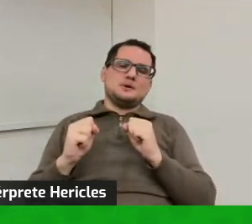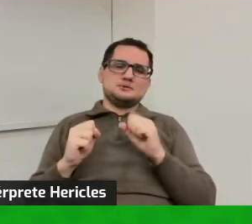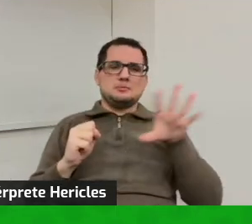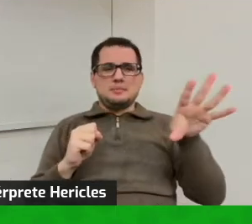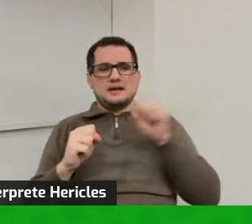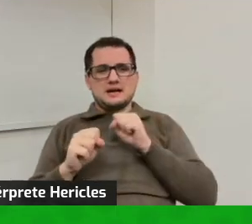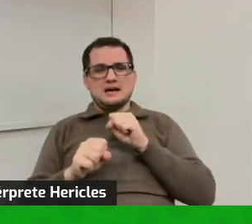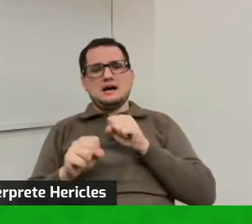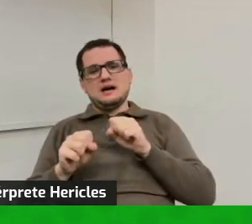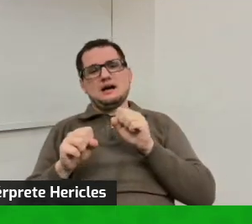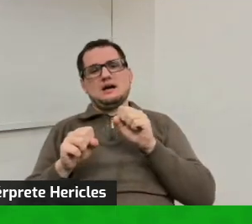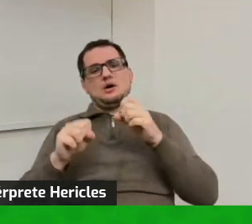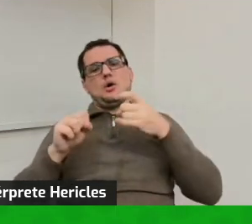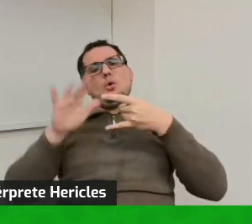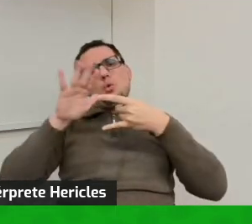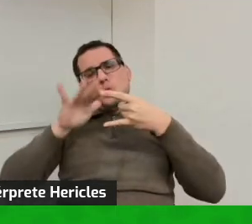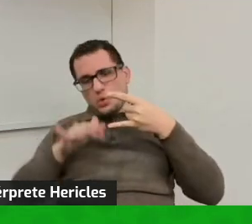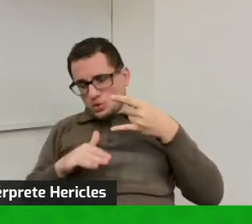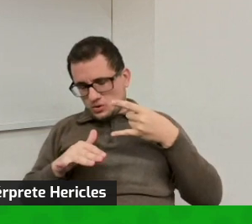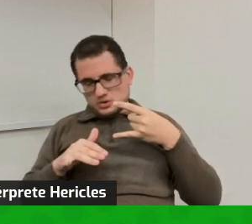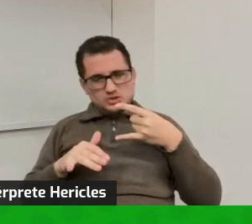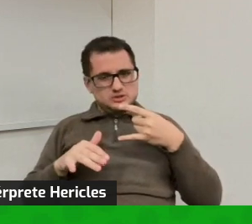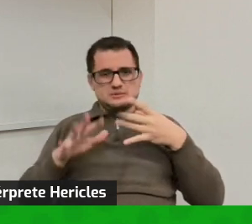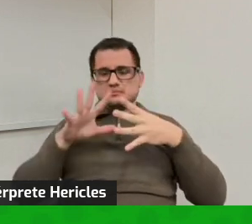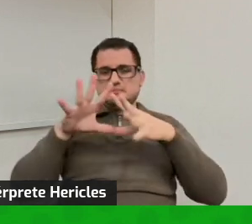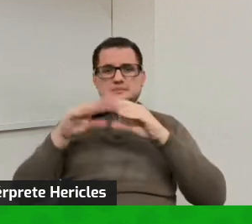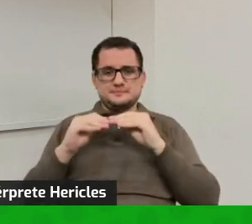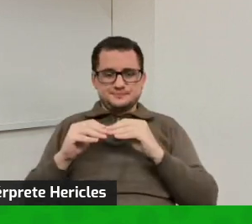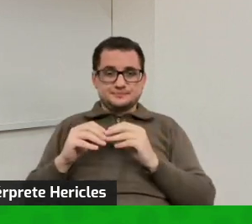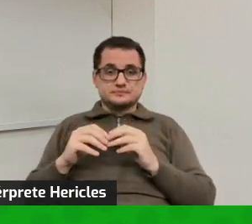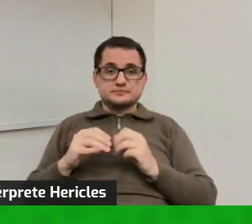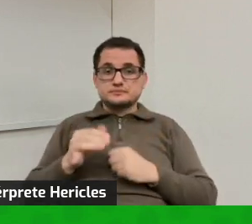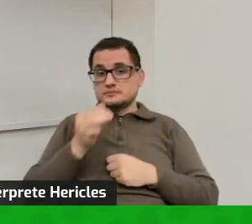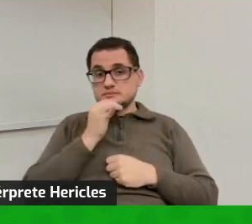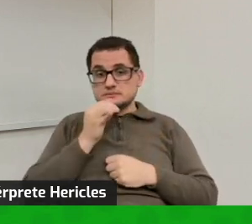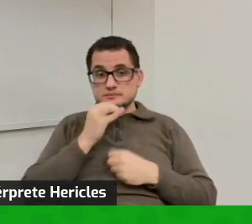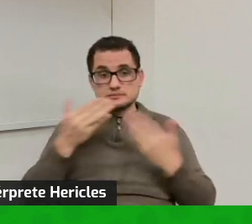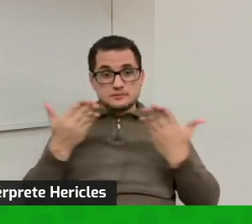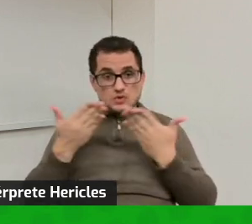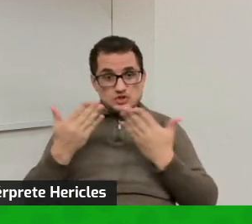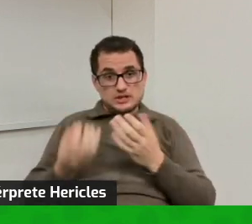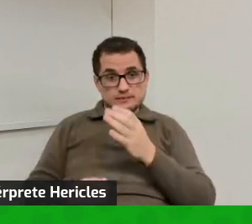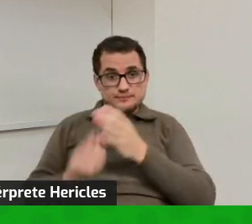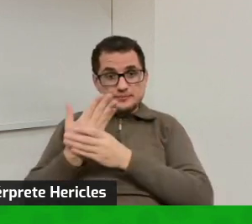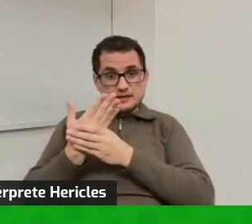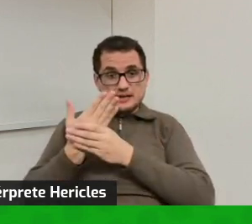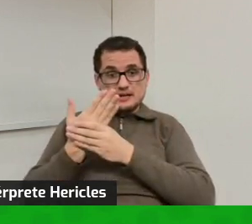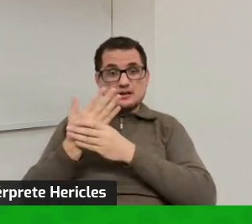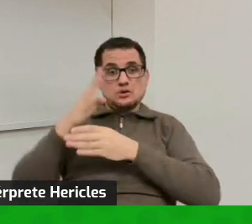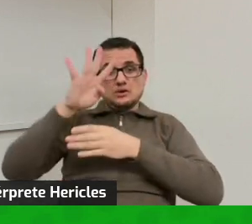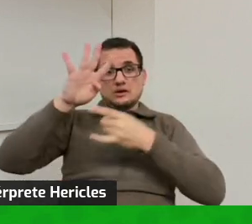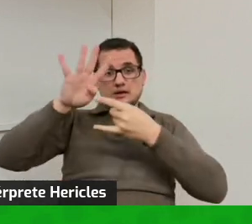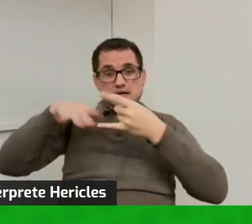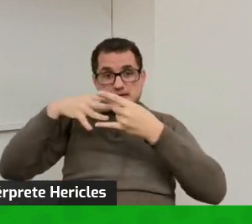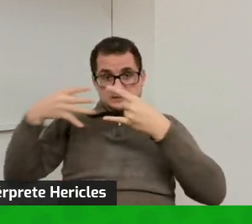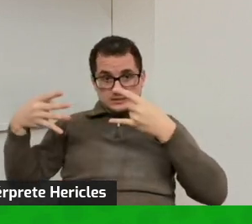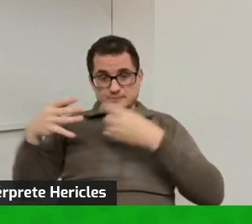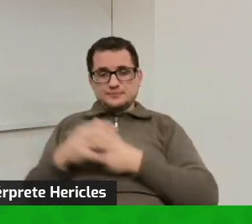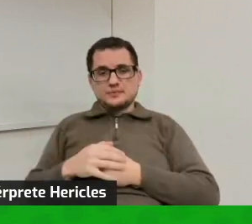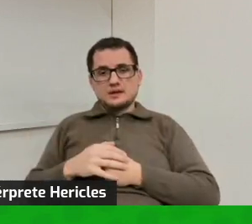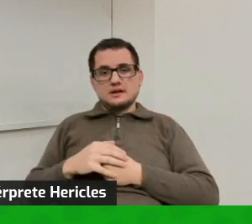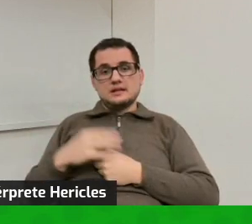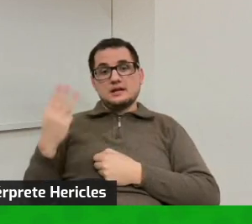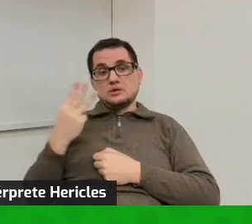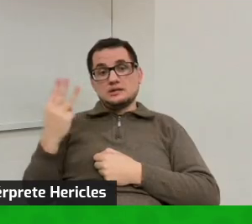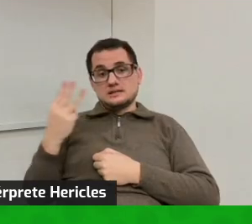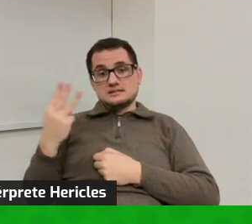tudo mais? Tem algumas interações a mais que dá para fazer em Mala Direta. O exemplo que a gente vai usar hoje é Excel com Word. Depois, inserir e incluir é